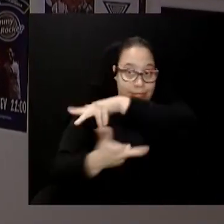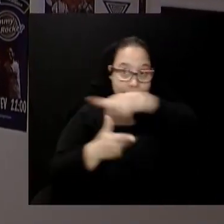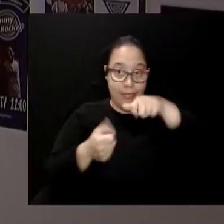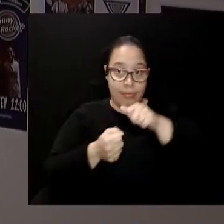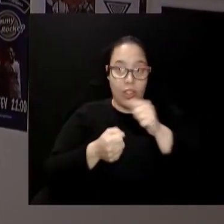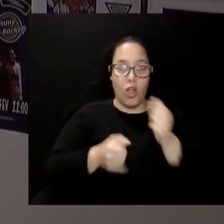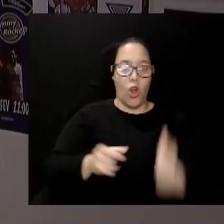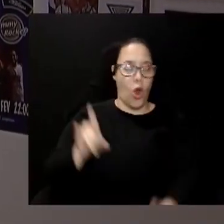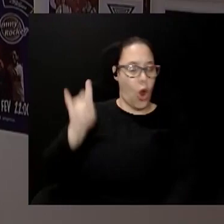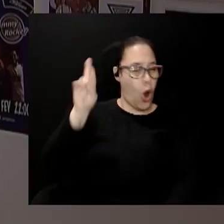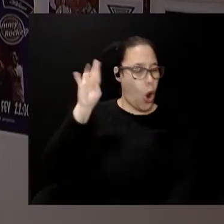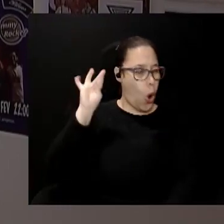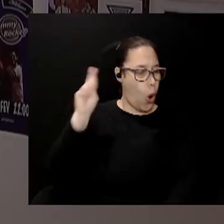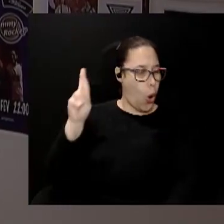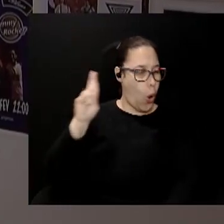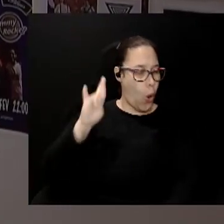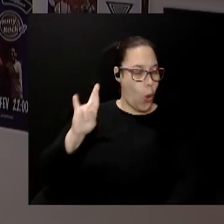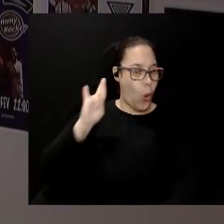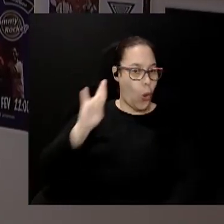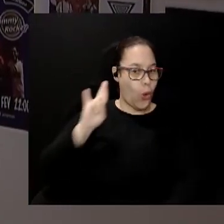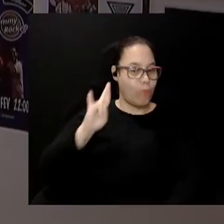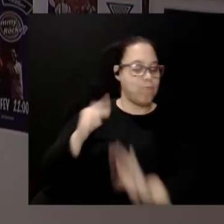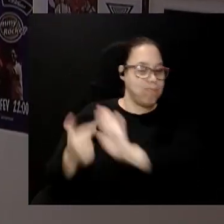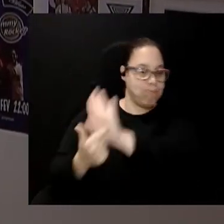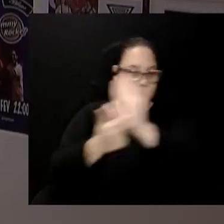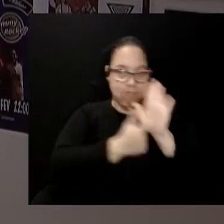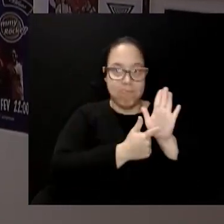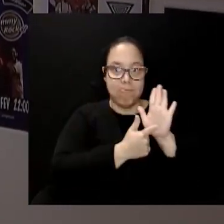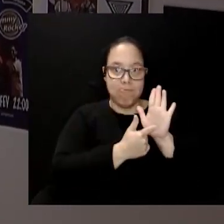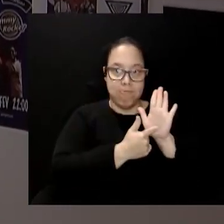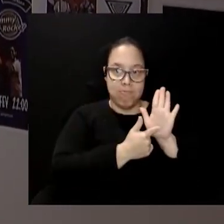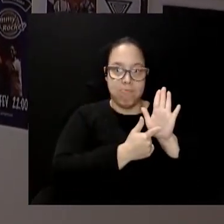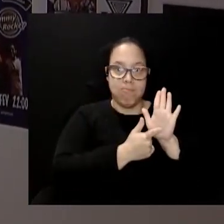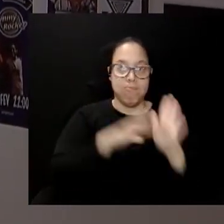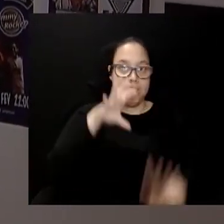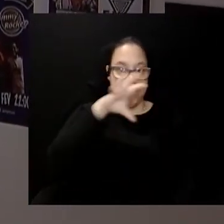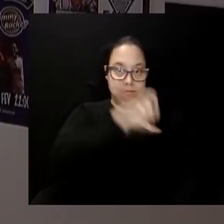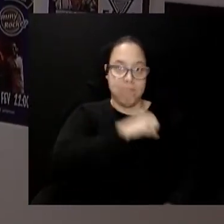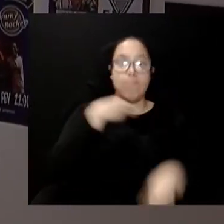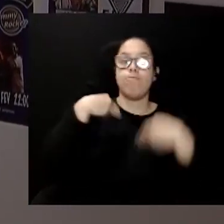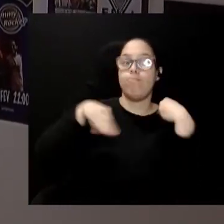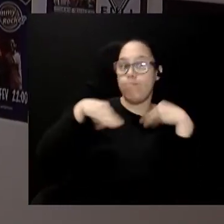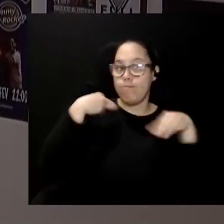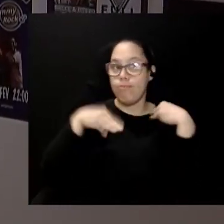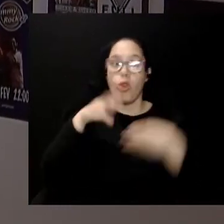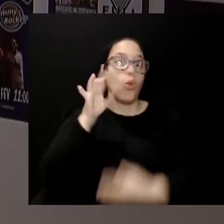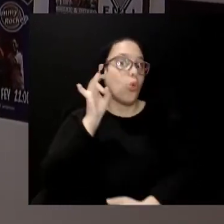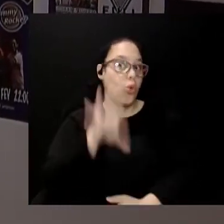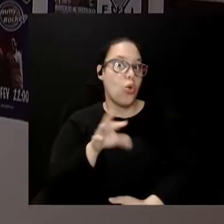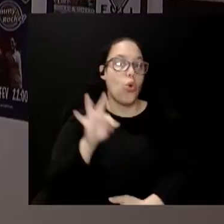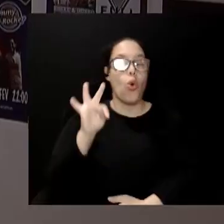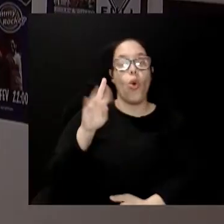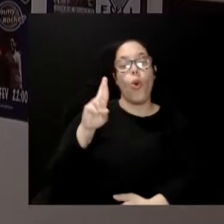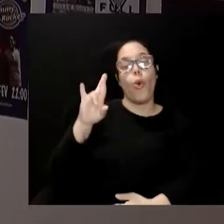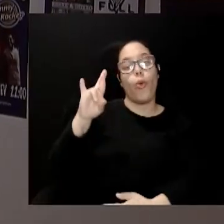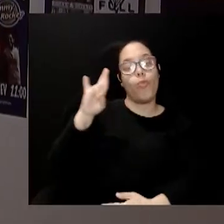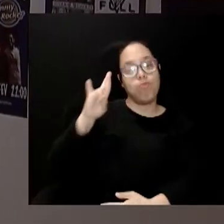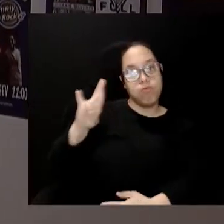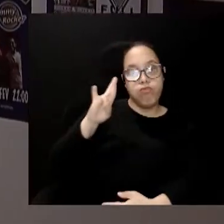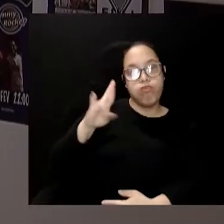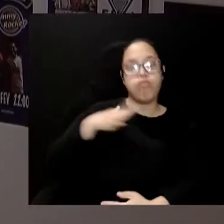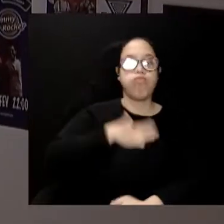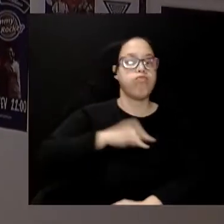vai acontecer essa exposição aí para os amantes da música, né? Não só do rock, mas também para quem curte uma